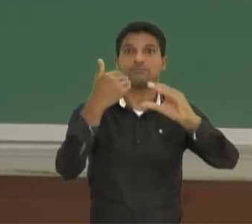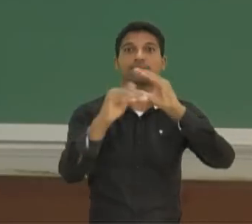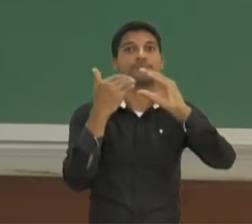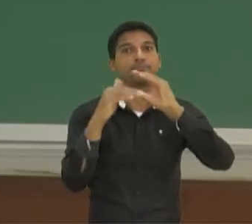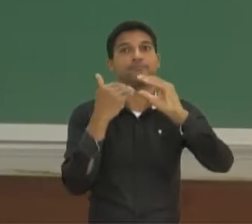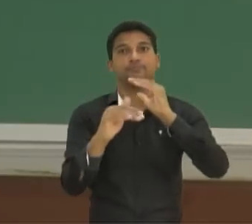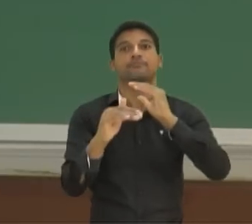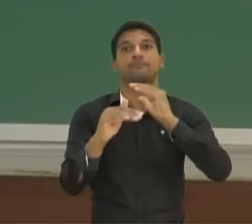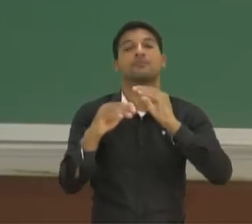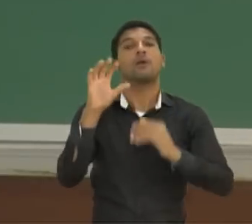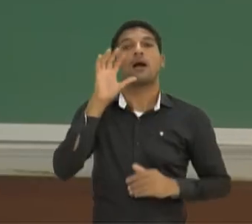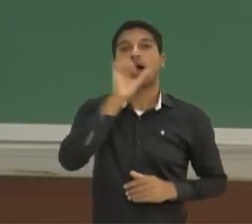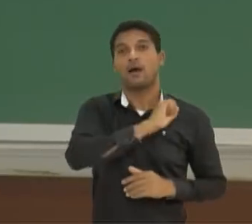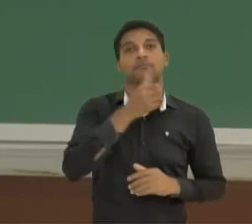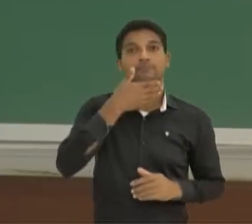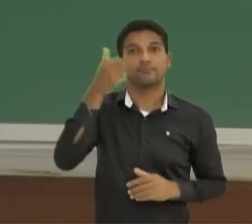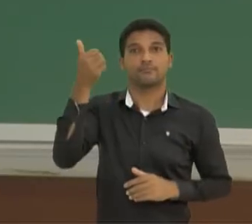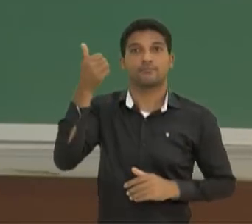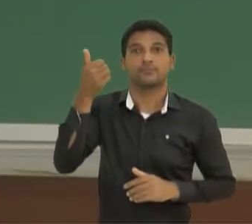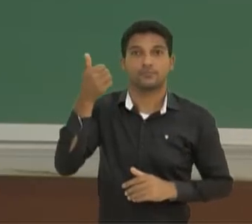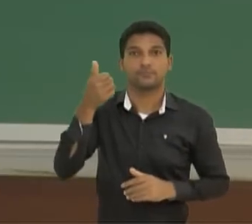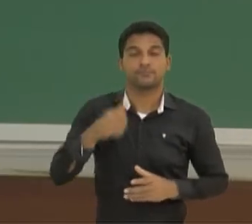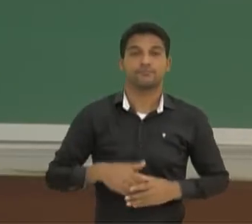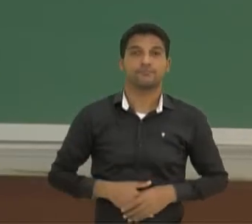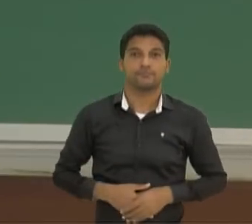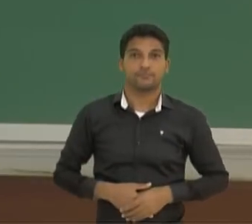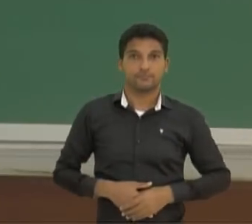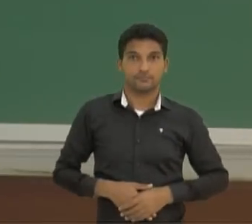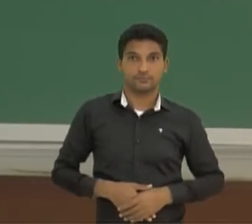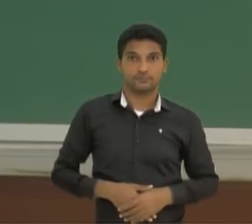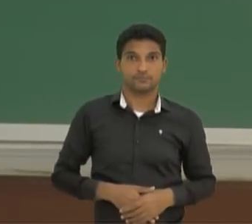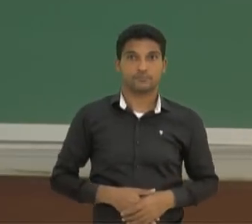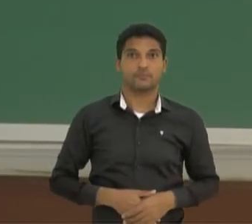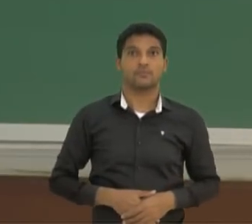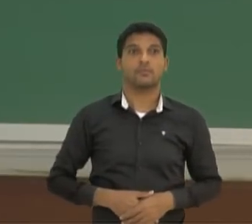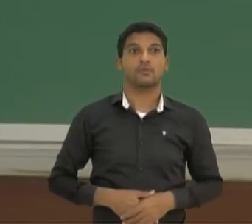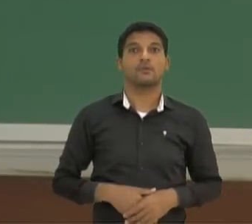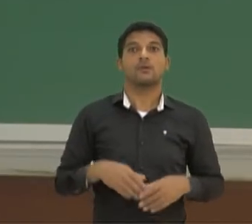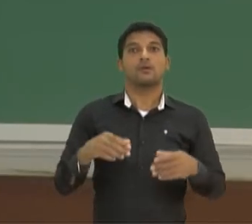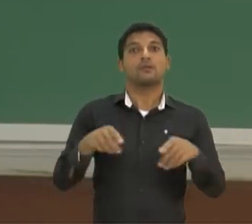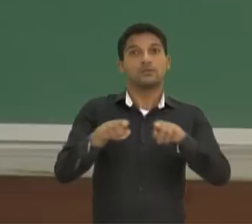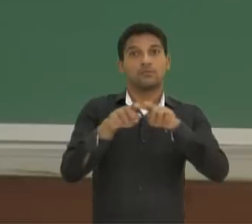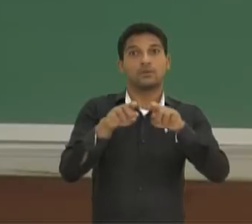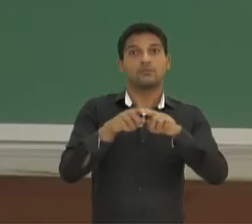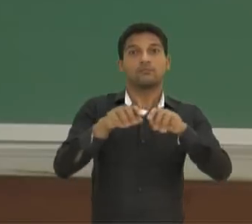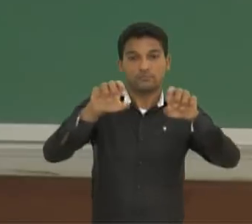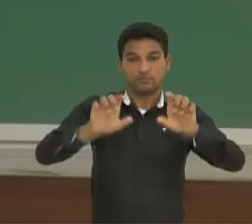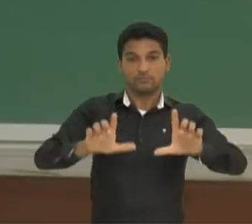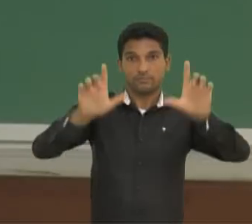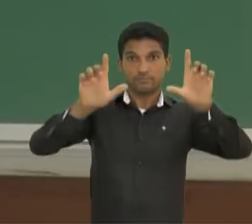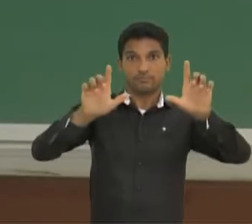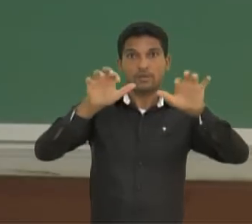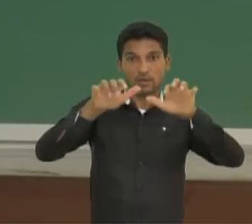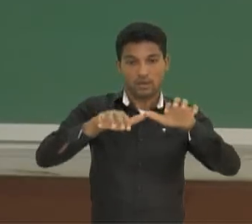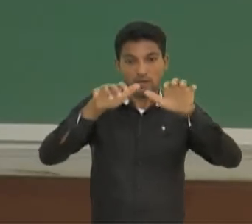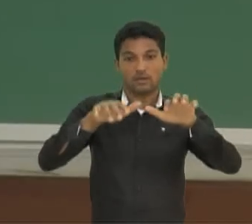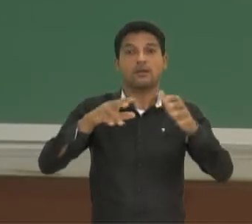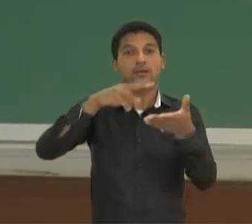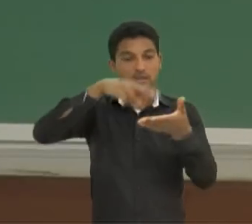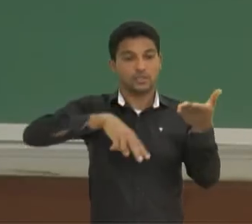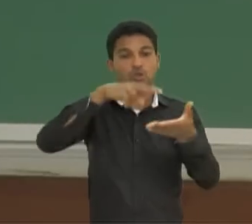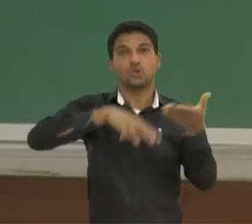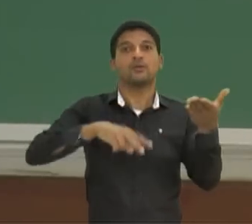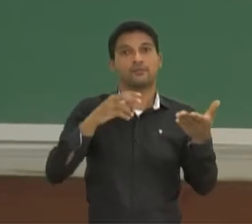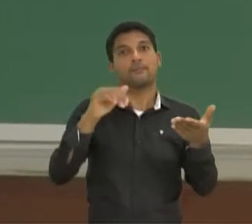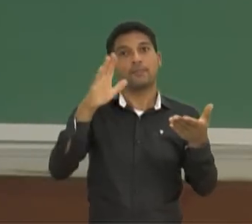de uma forma muito mais rápida, com muito mais praticidade, né? Então, isso torna a leitura mais fácil, além de ser bem mais formal que um